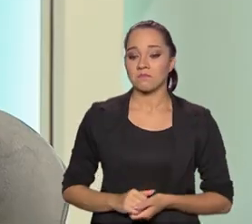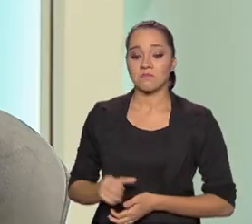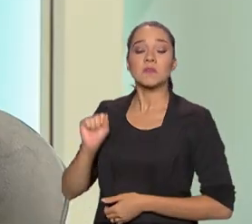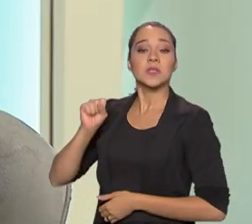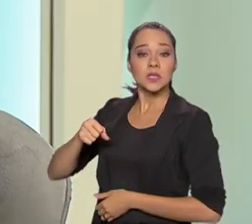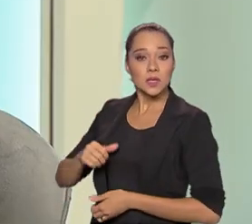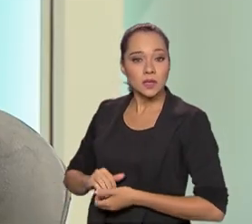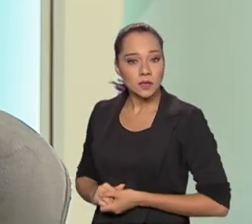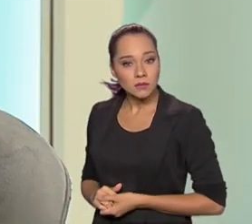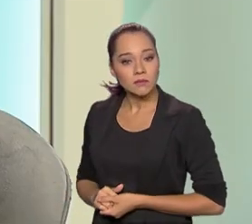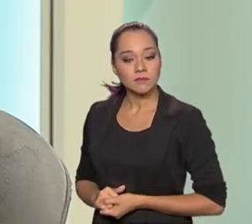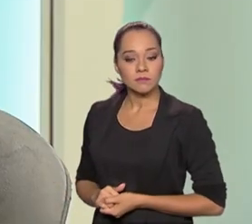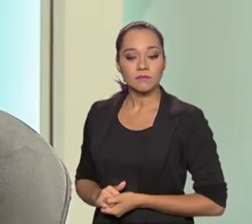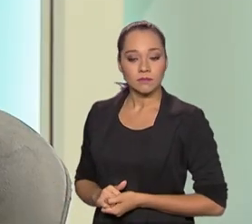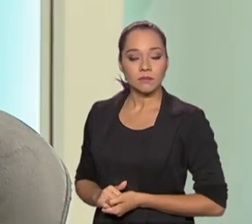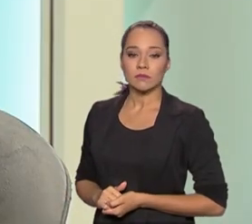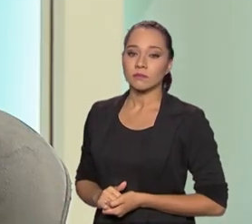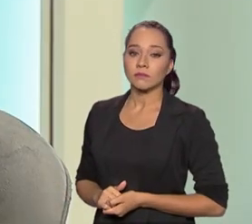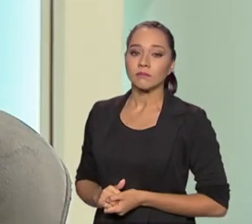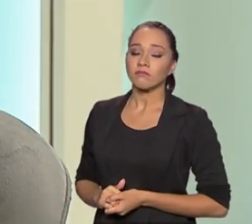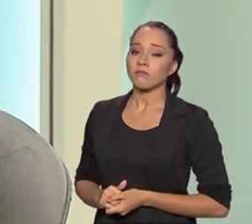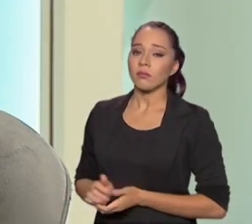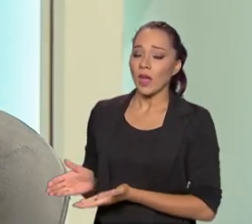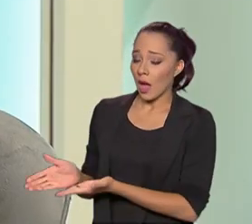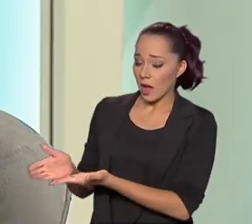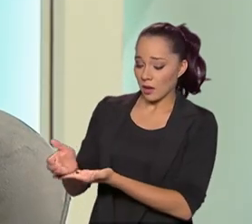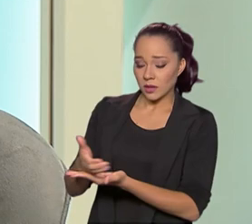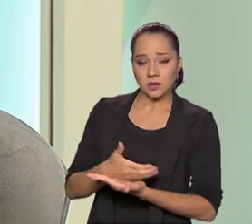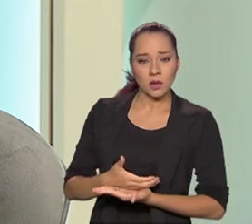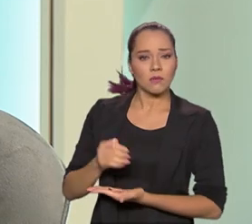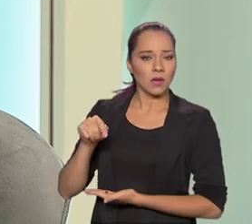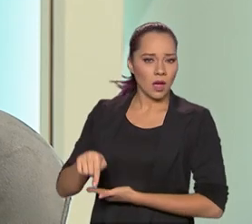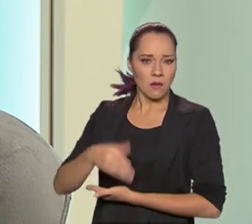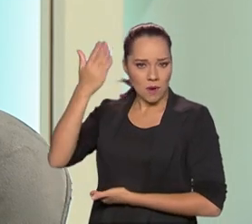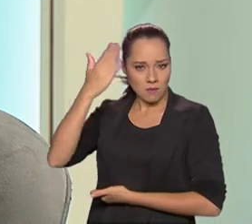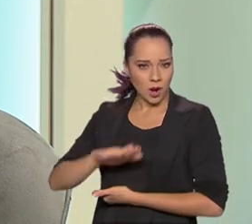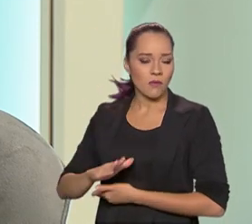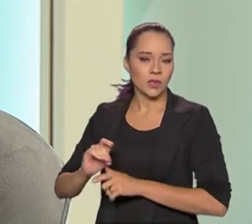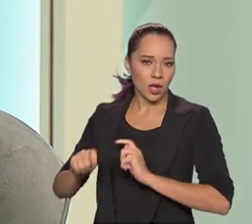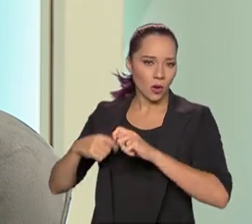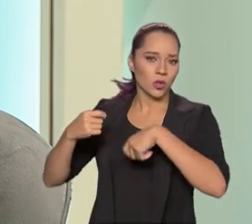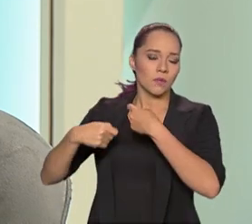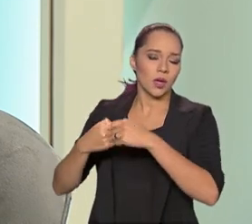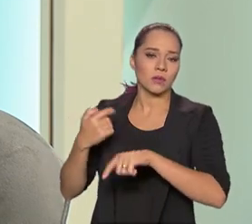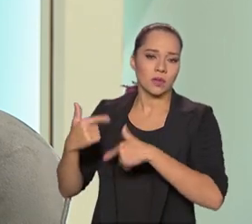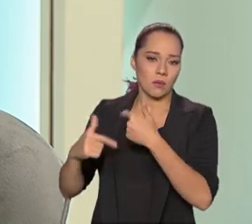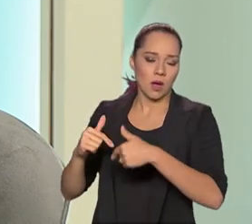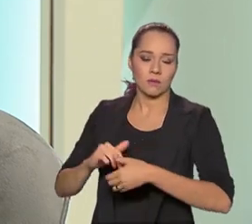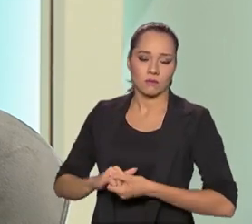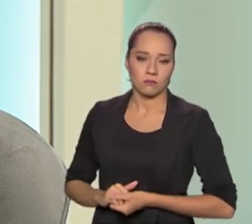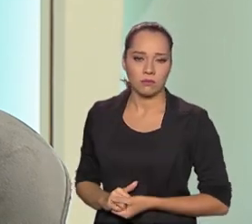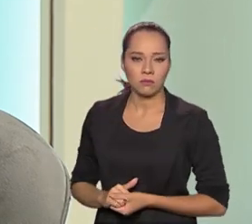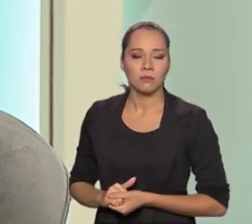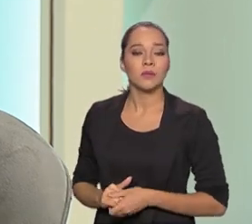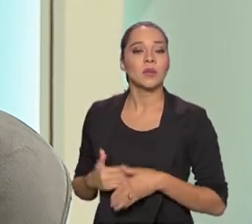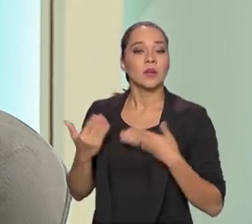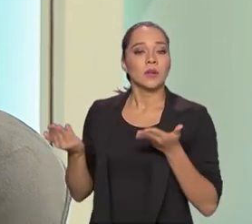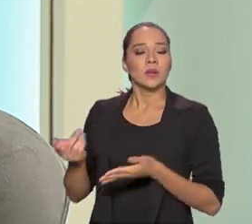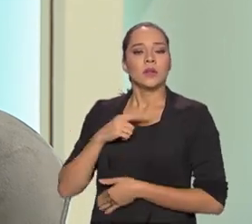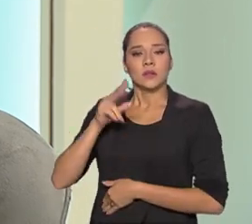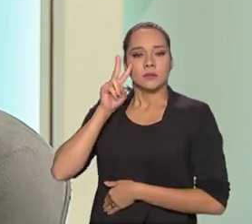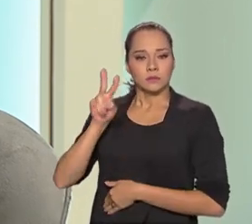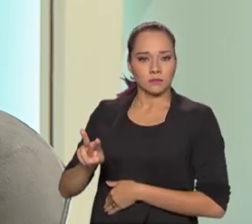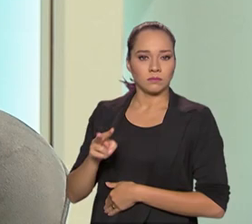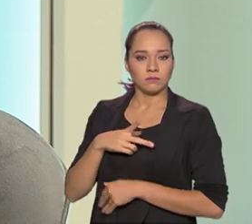Sim. A própria arrecadação é uma proxy da economia e da atividade econômica. Então, nós estamos vendo